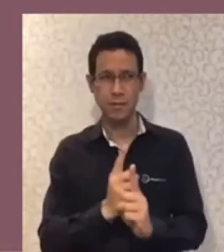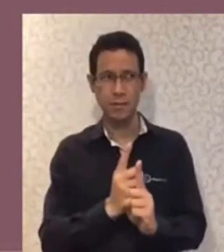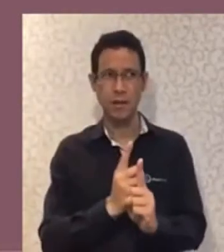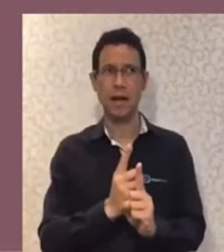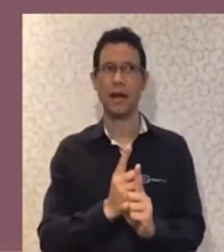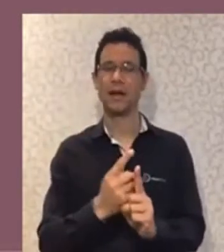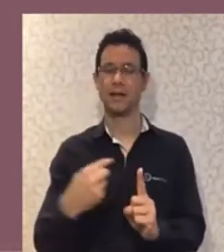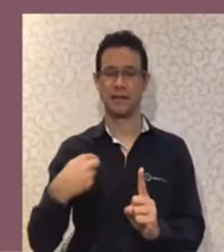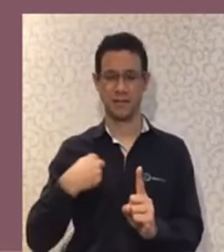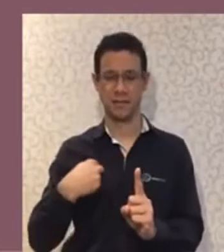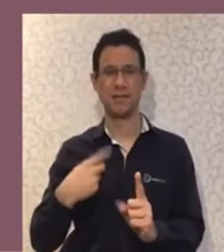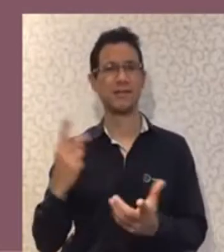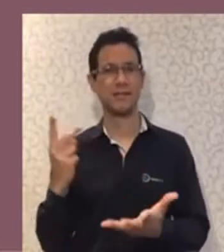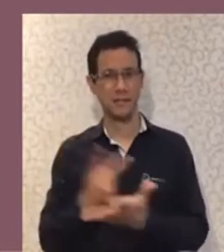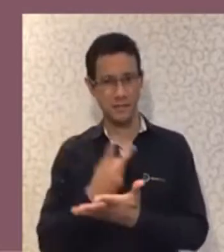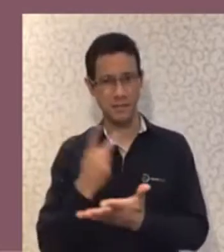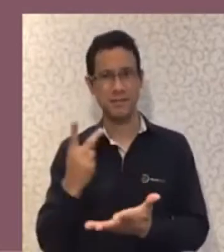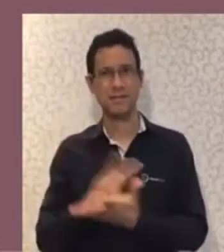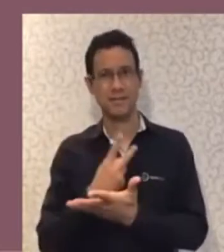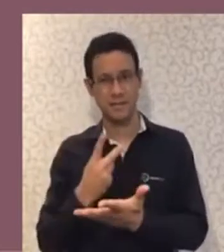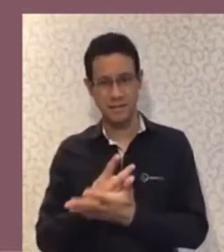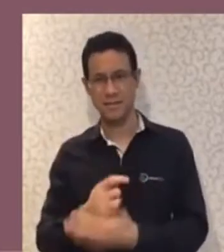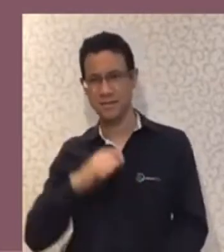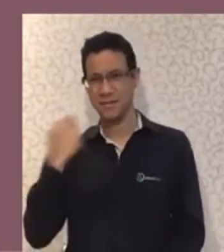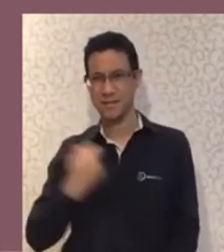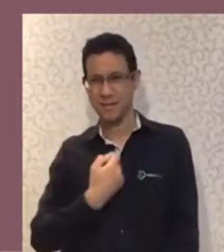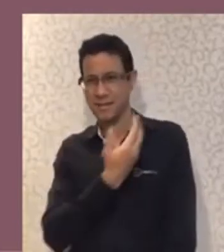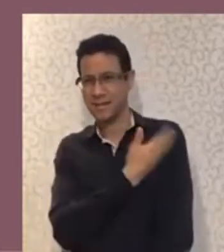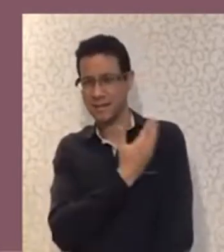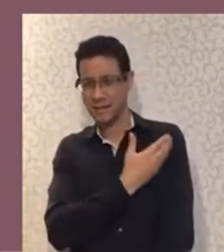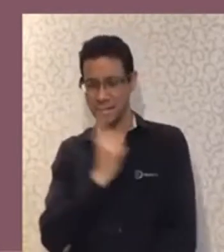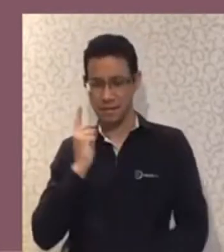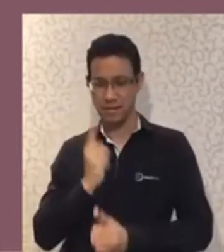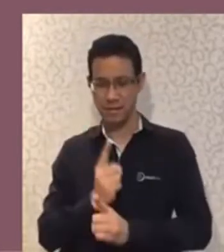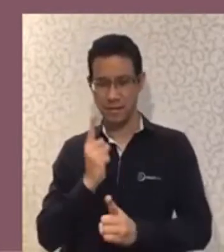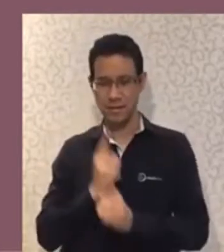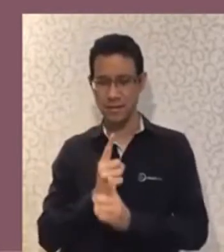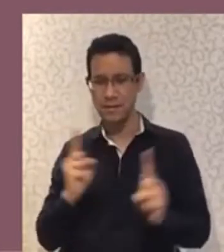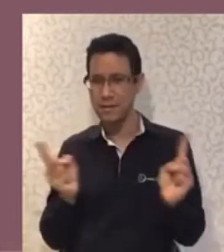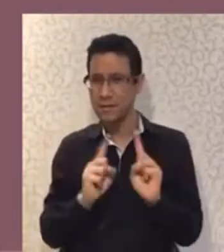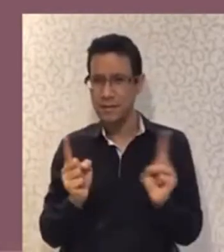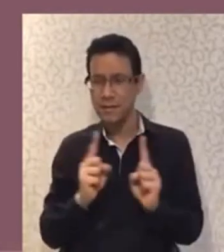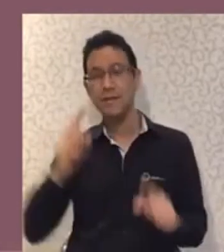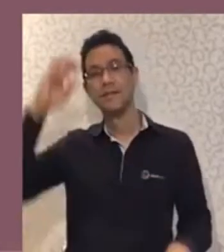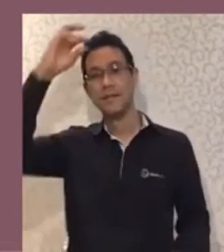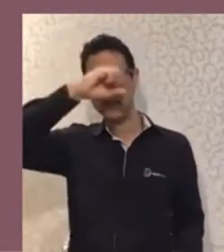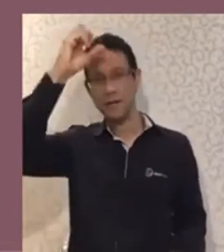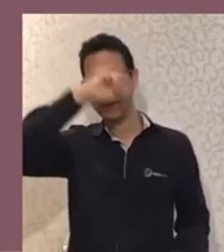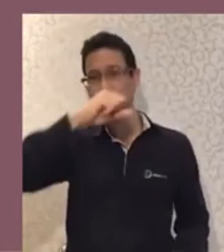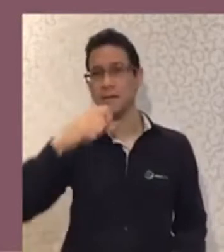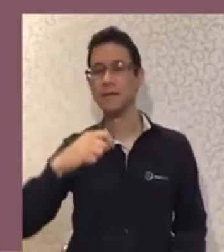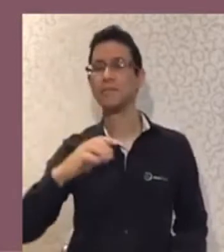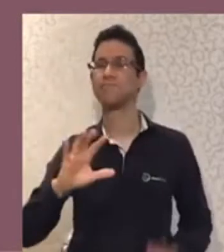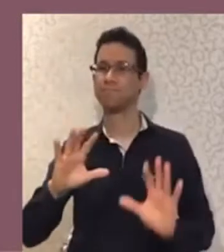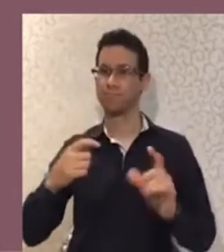quando elas estão sendo racistas, e aprendem a pedir desculpas.